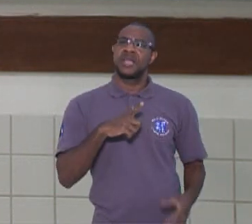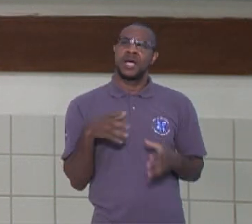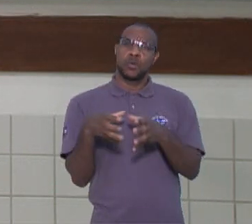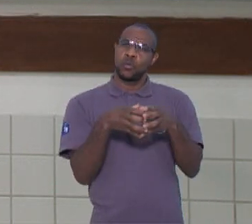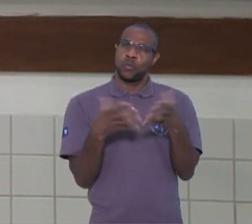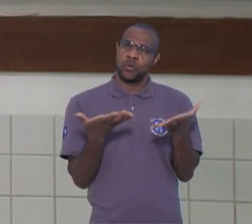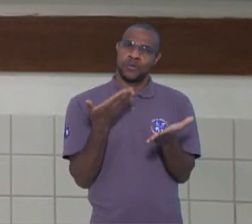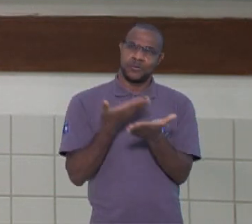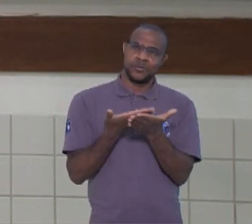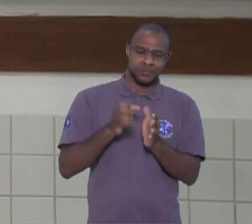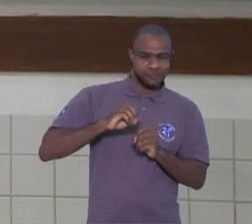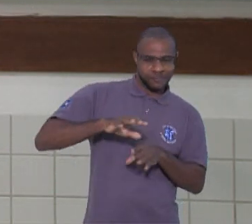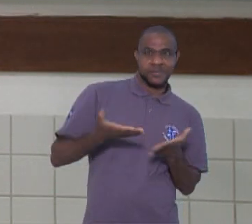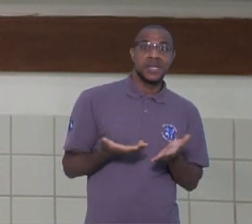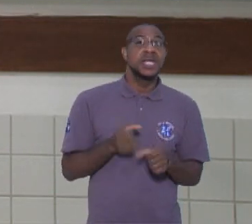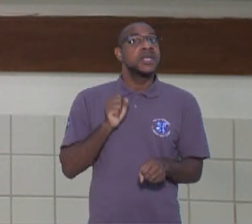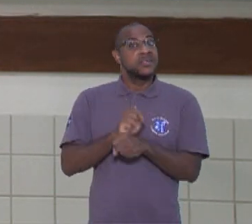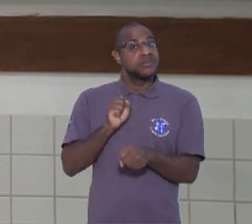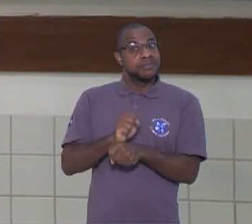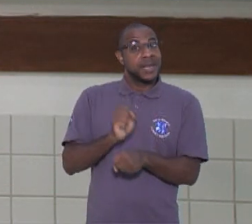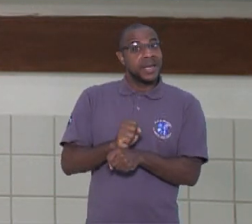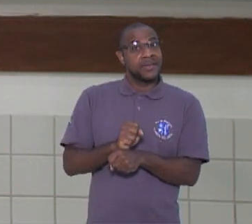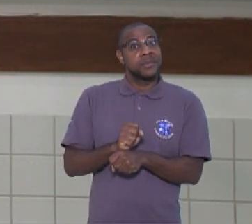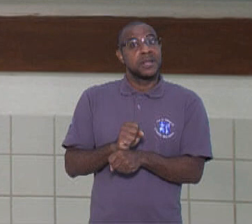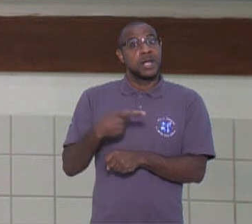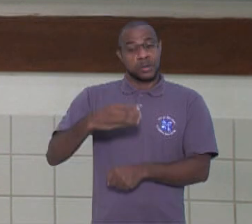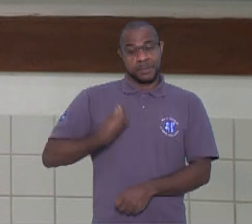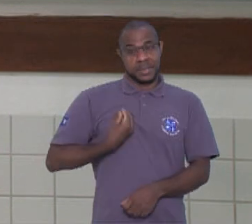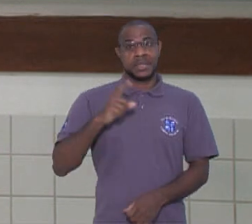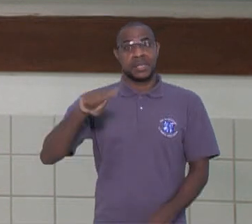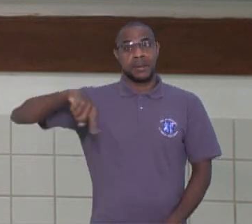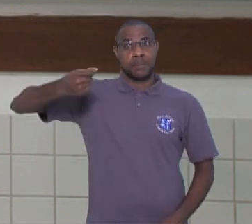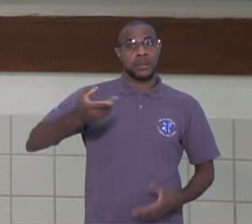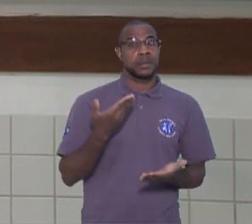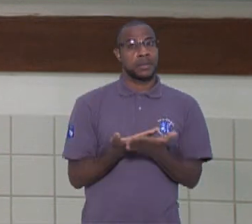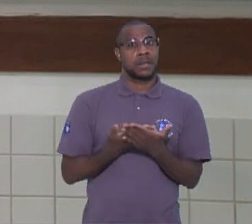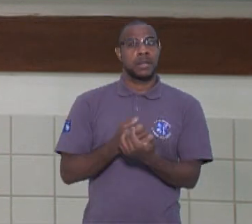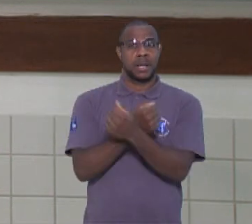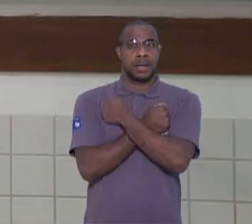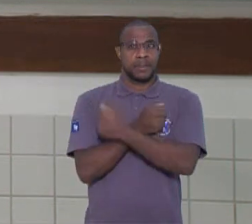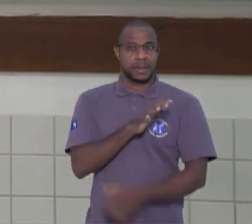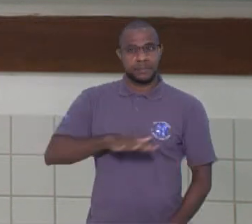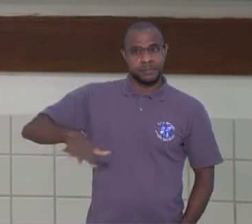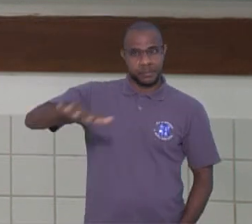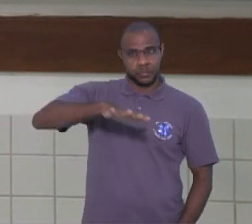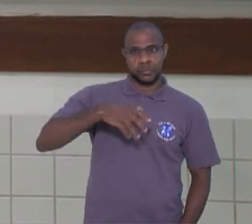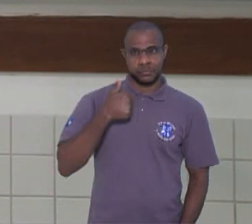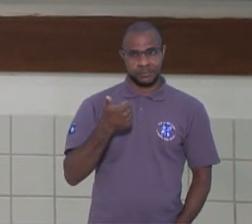e espero contar com a sua presença na próxima aula. Um abraço a todos!